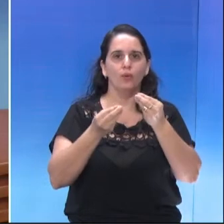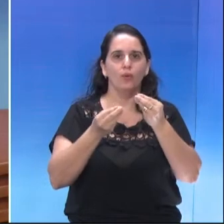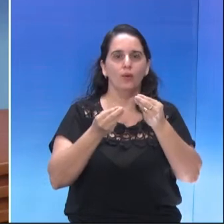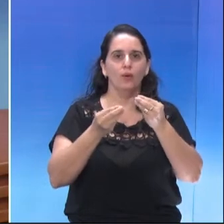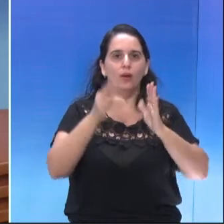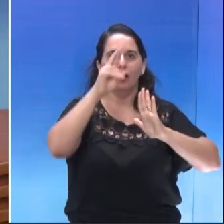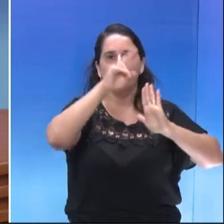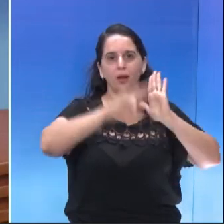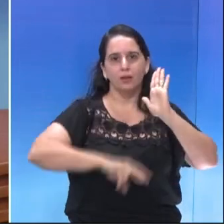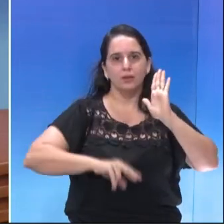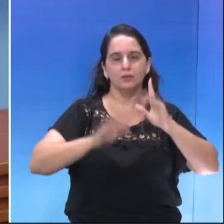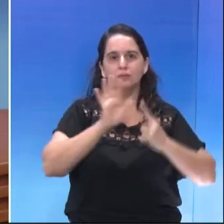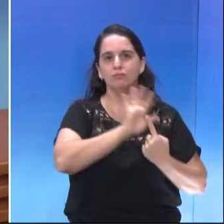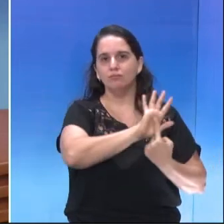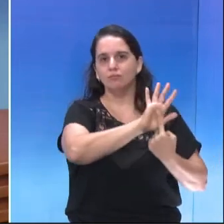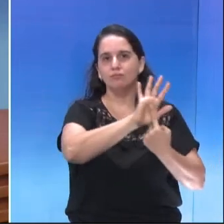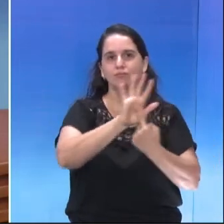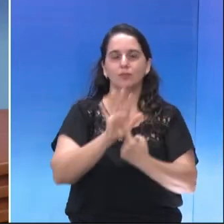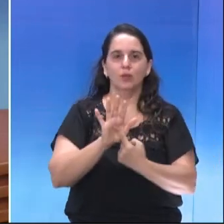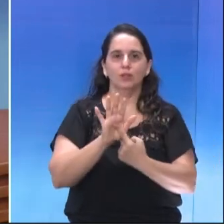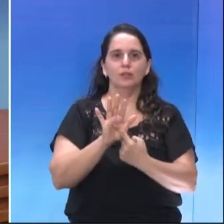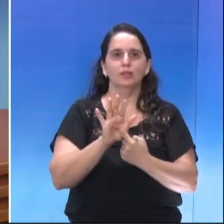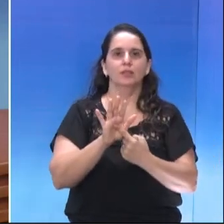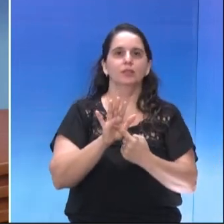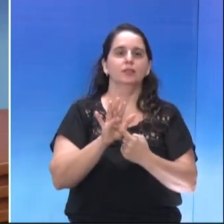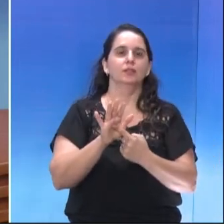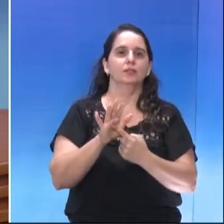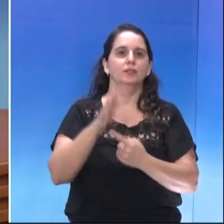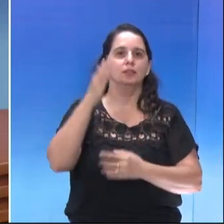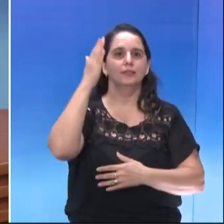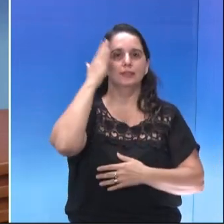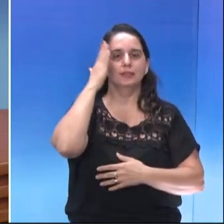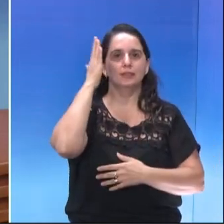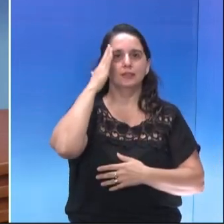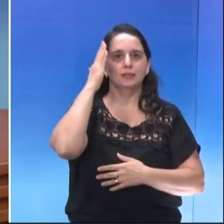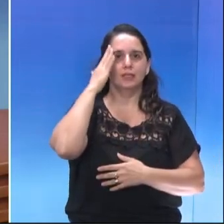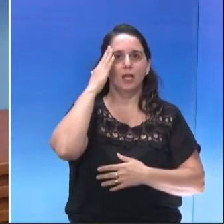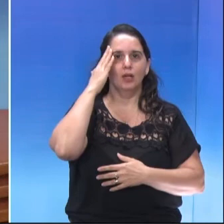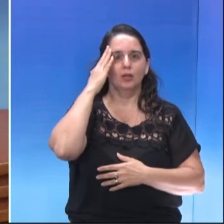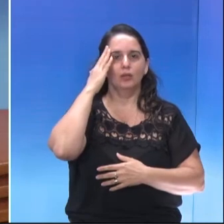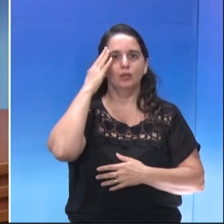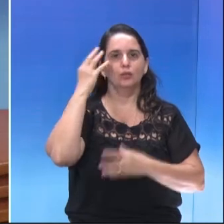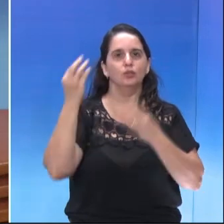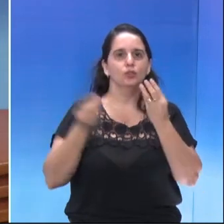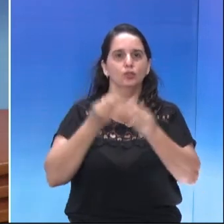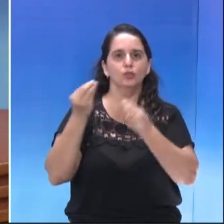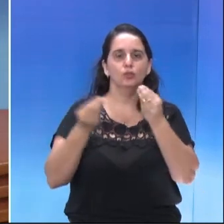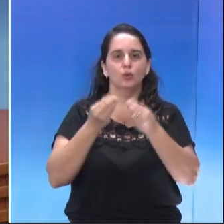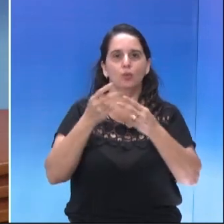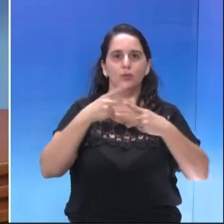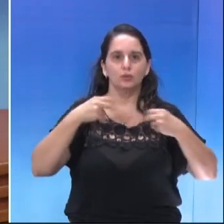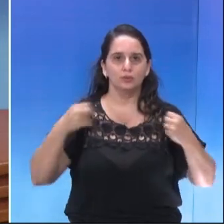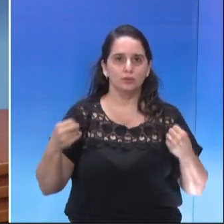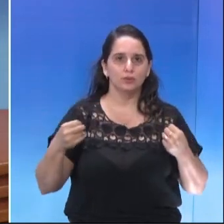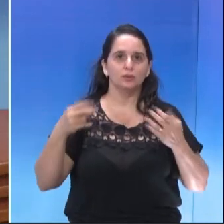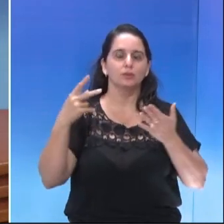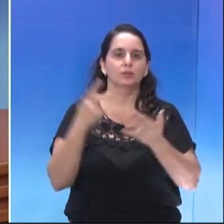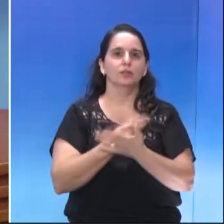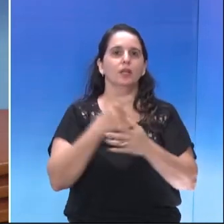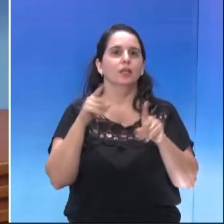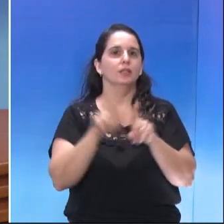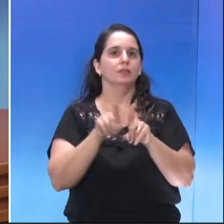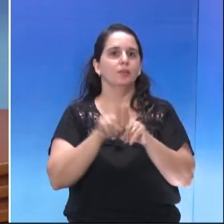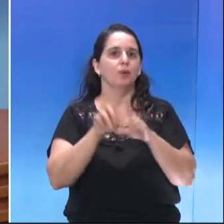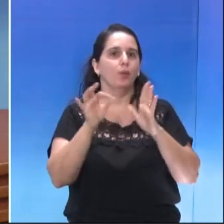você vai mostrar que você tem o domínio do como as coisas estão e como elas